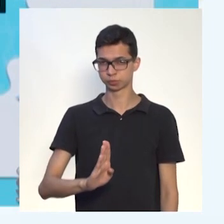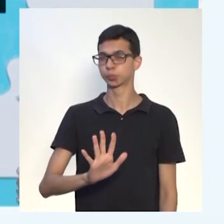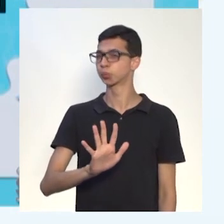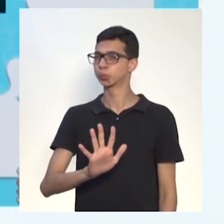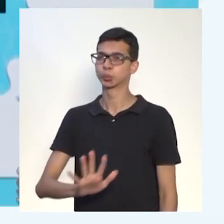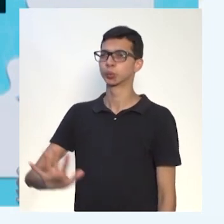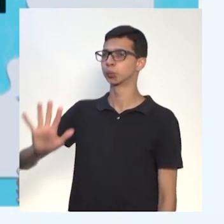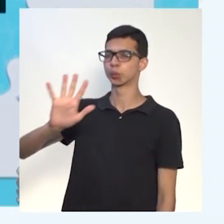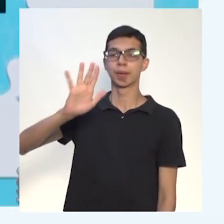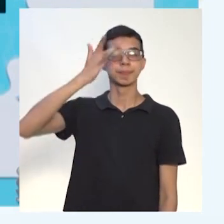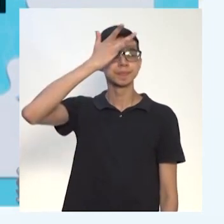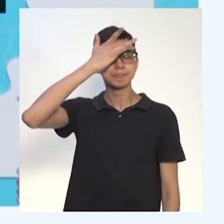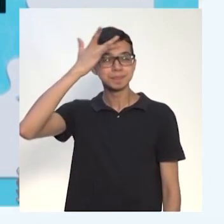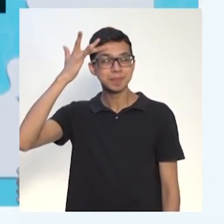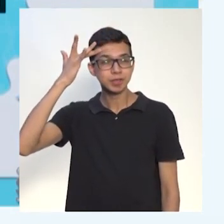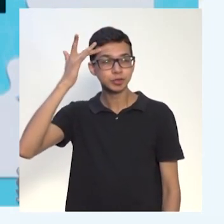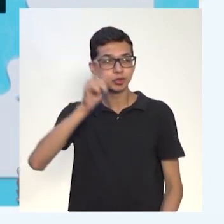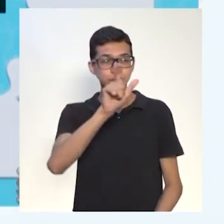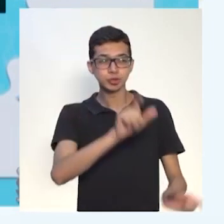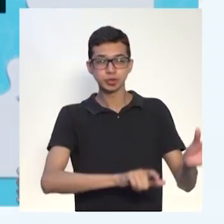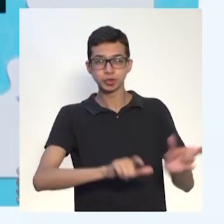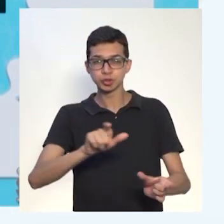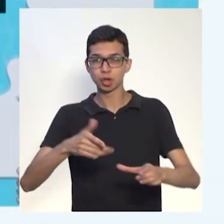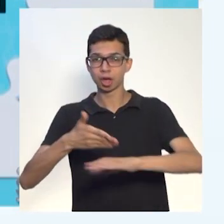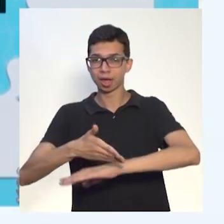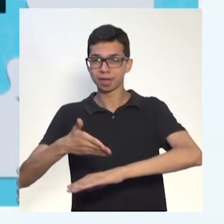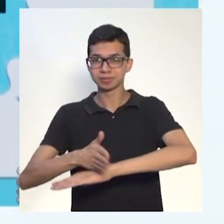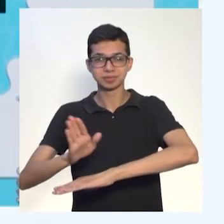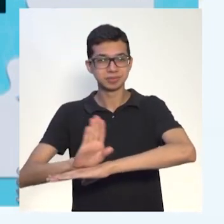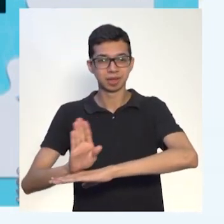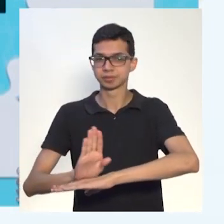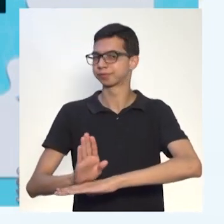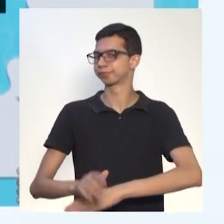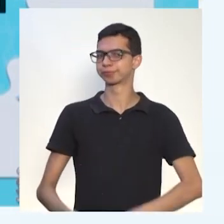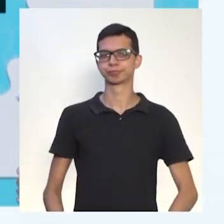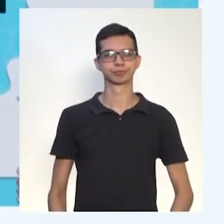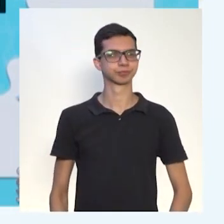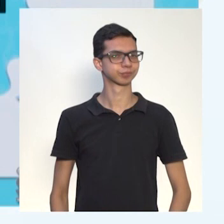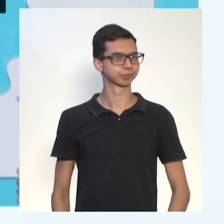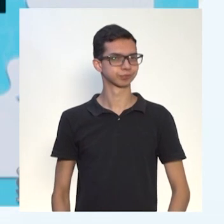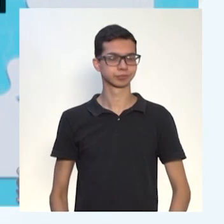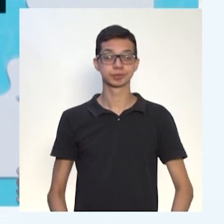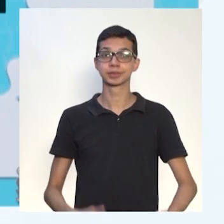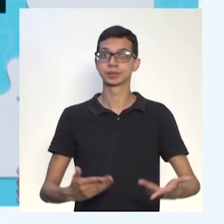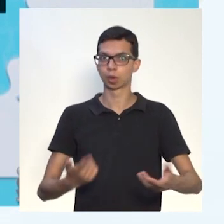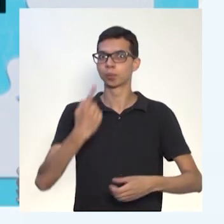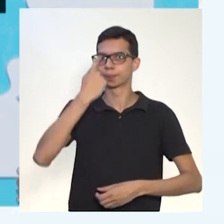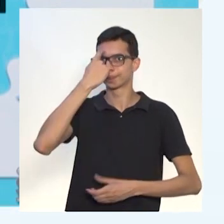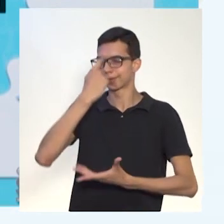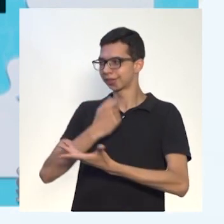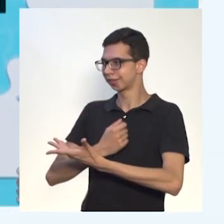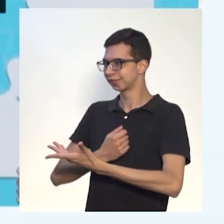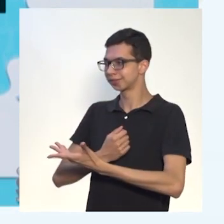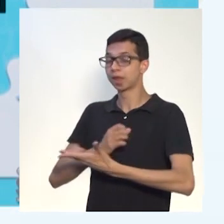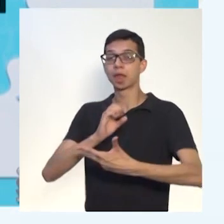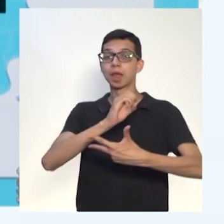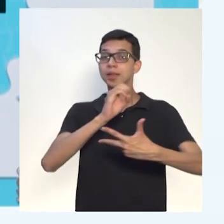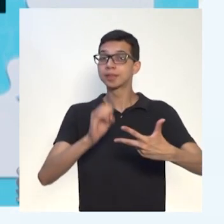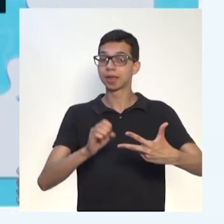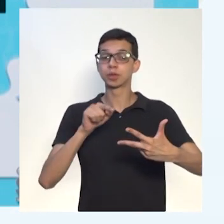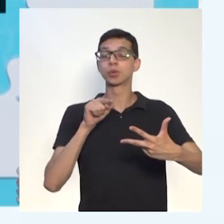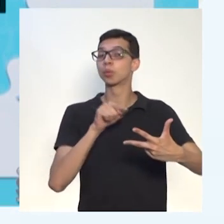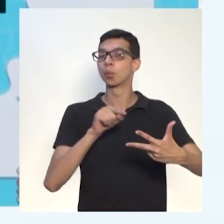problema. Se eu preciso falar em democratização, o Enem está dizendo, o cinema não é democrático. O acesso ao cinema não